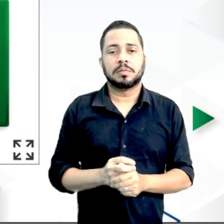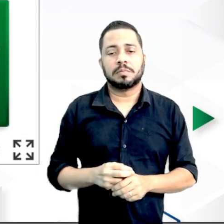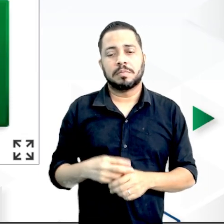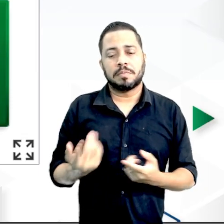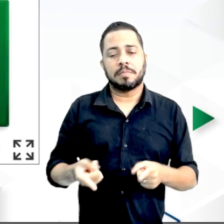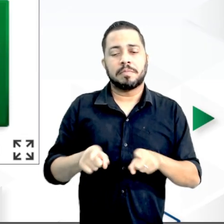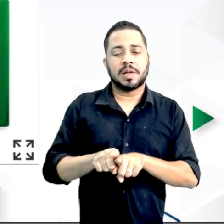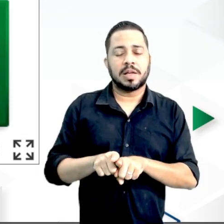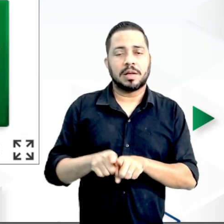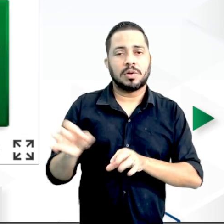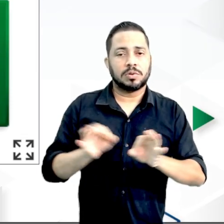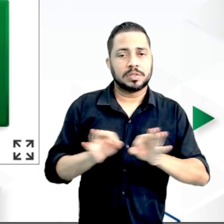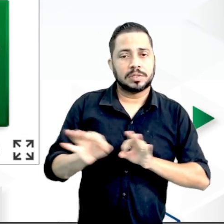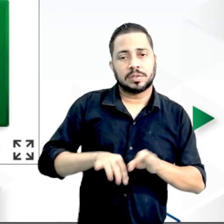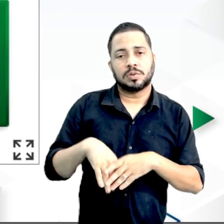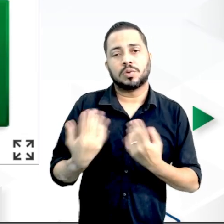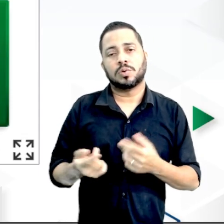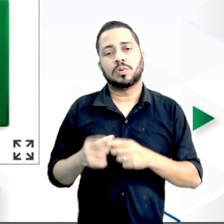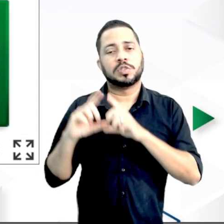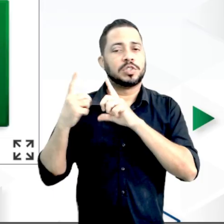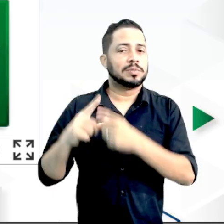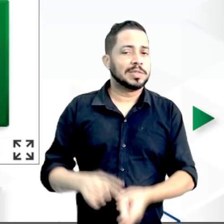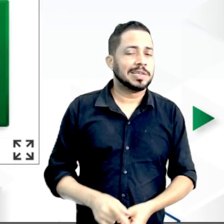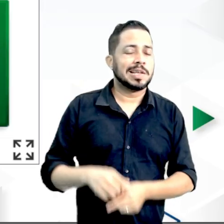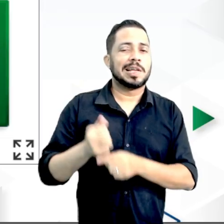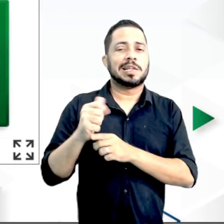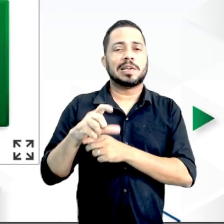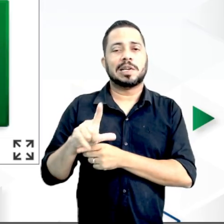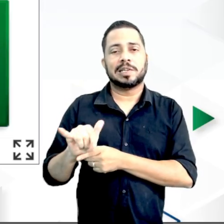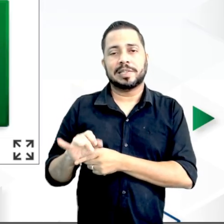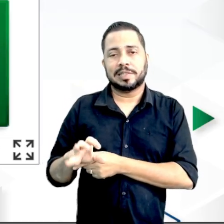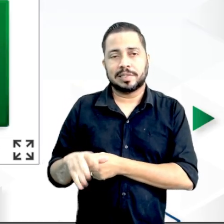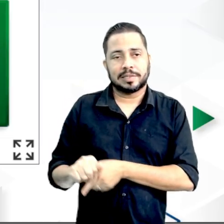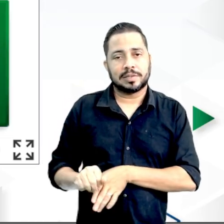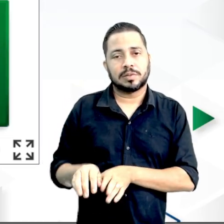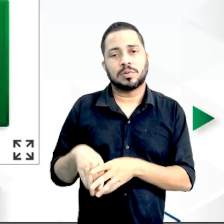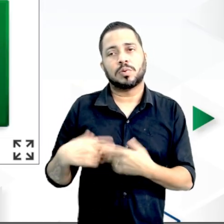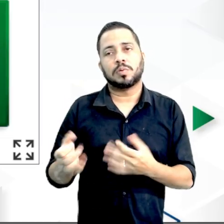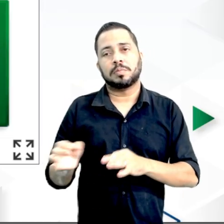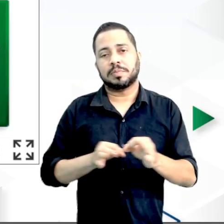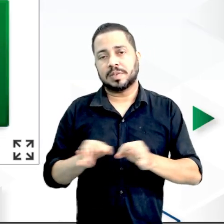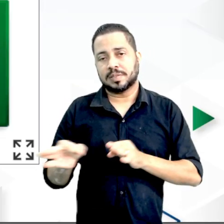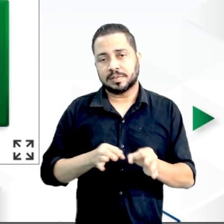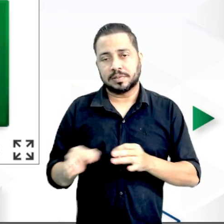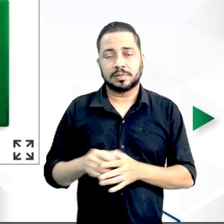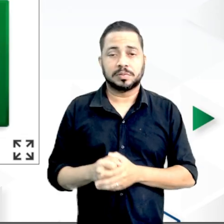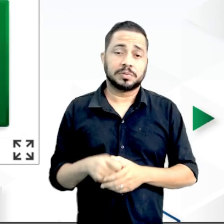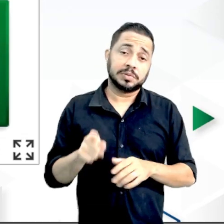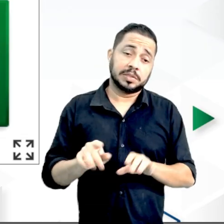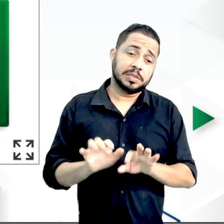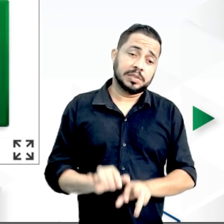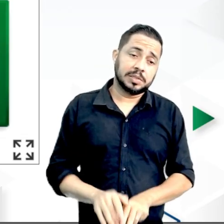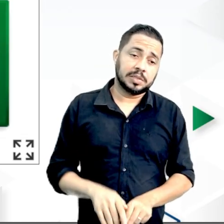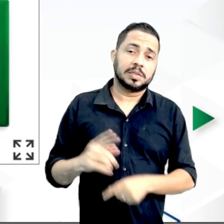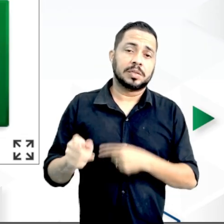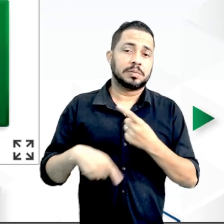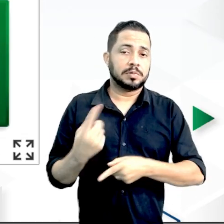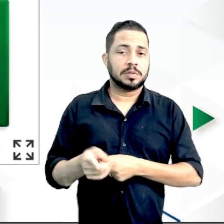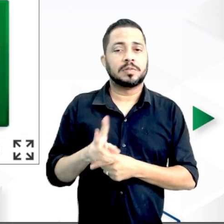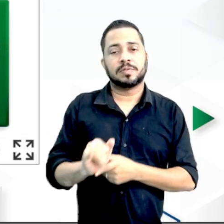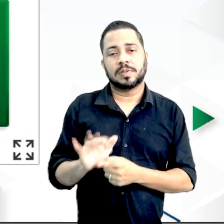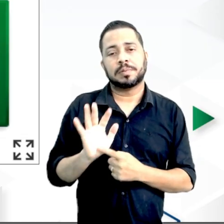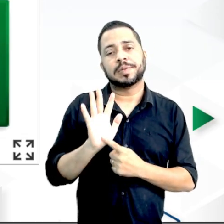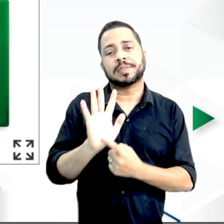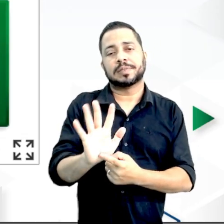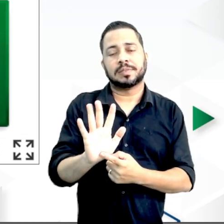ordenado. Pronto. Ou então geometria analítica, ou então plano cartesiano. O que você digitar depois do WordWall, vai